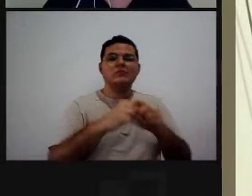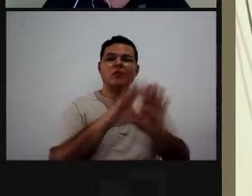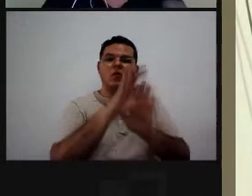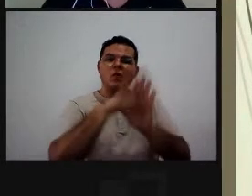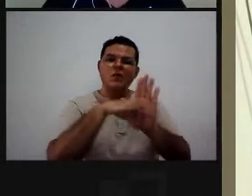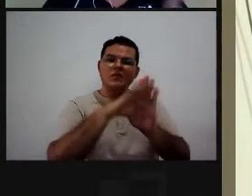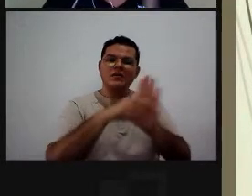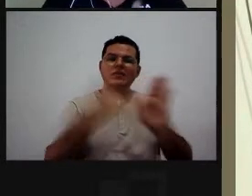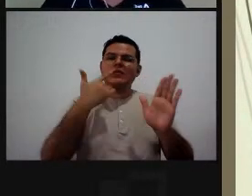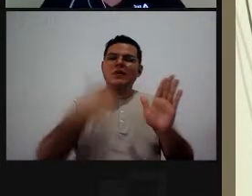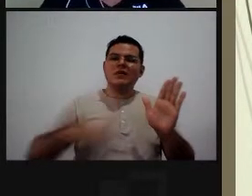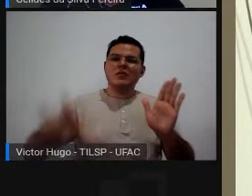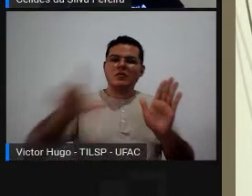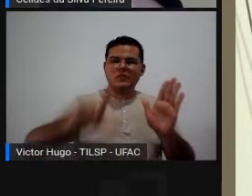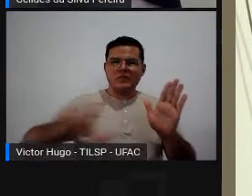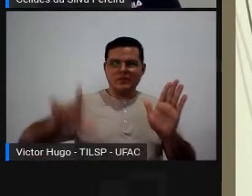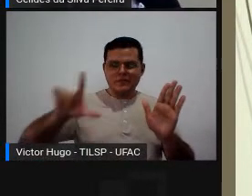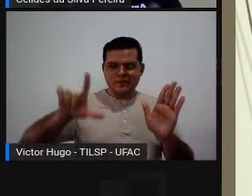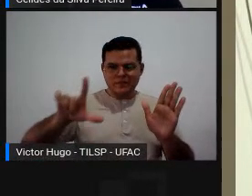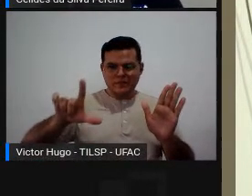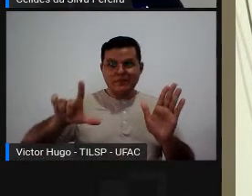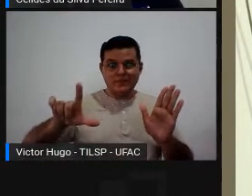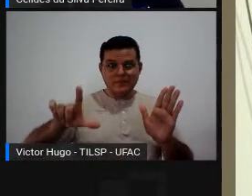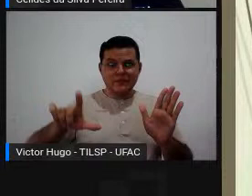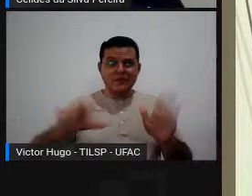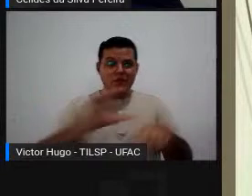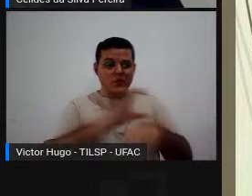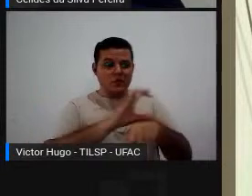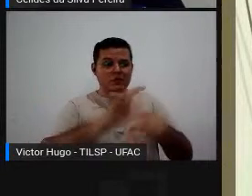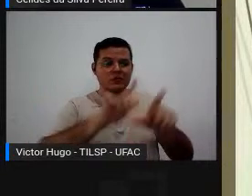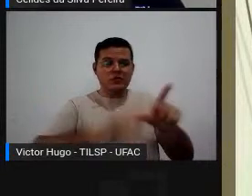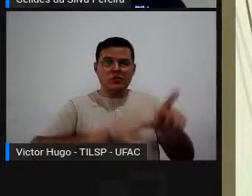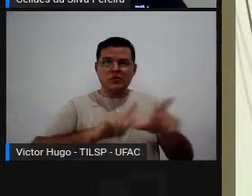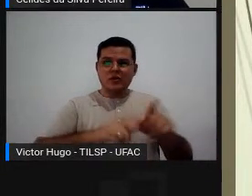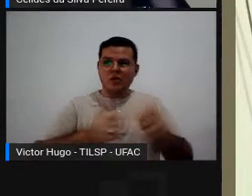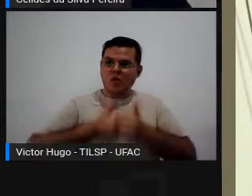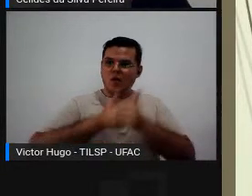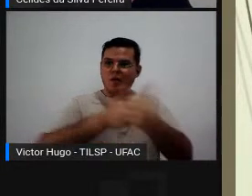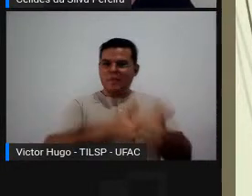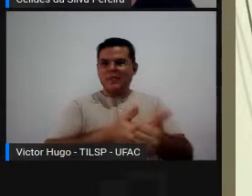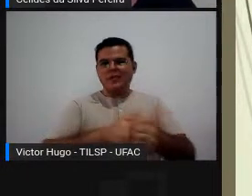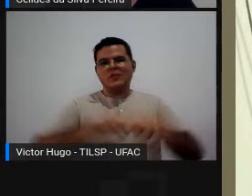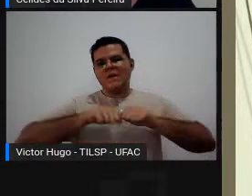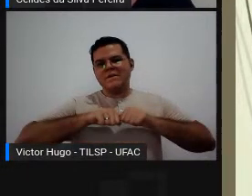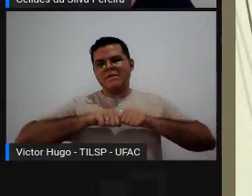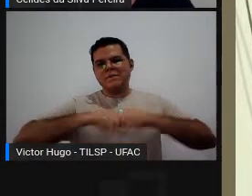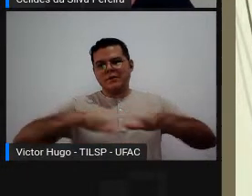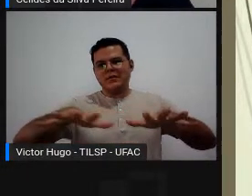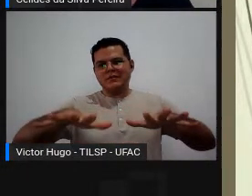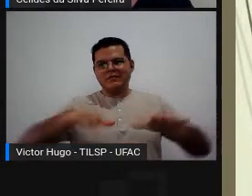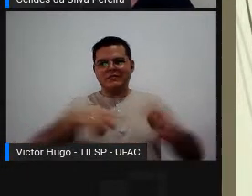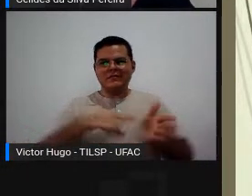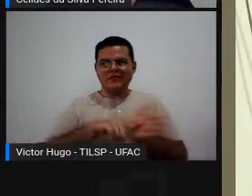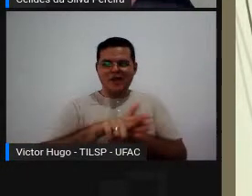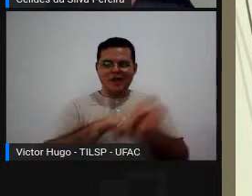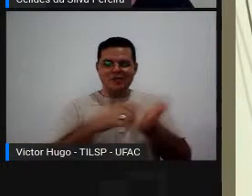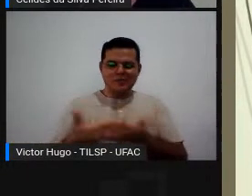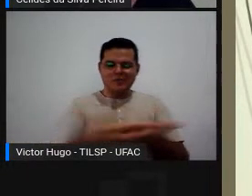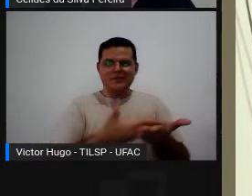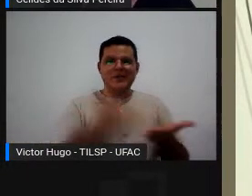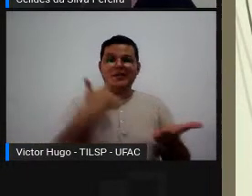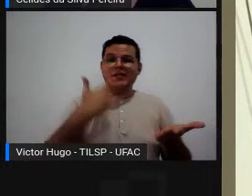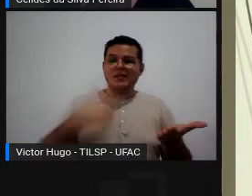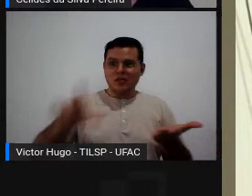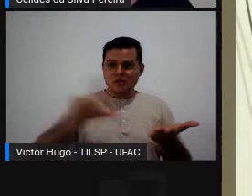O curso de letras tem seguido o boom dos avanços nos estudos da linguagem, levando em conta, em certa medida, variadas